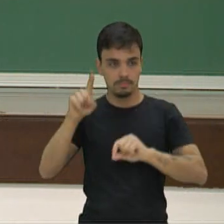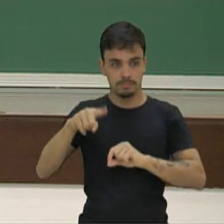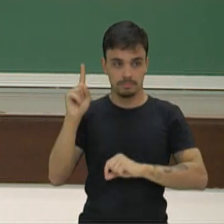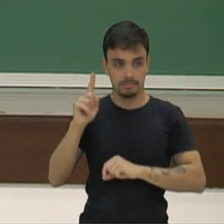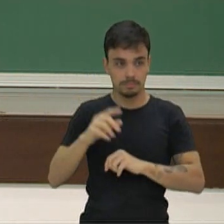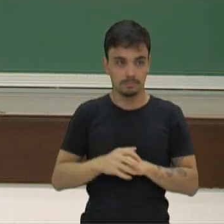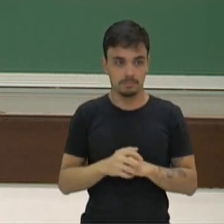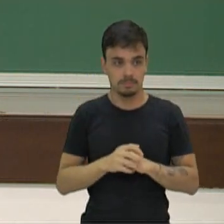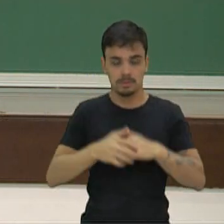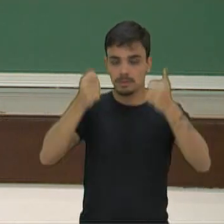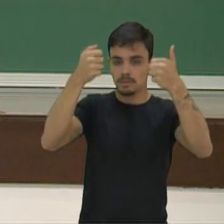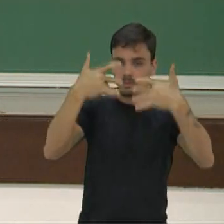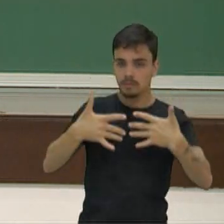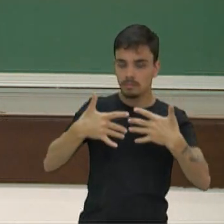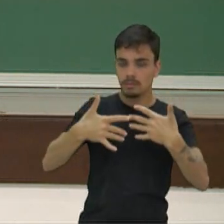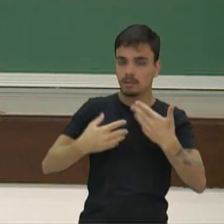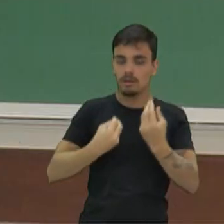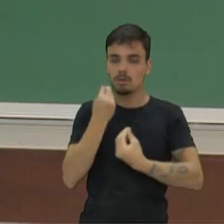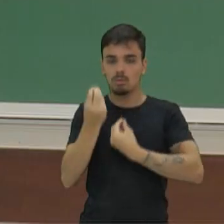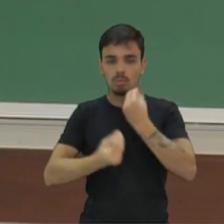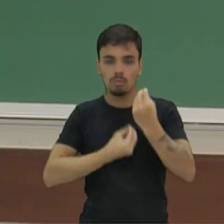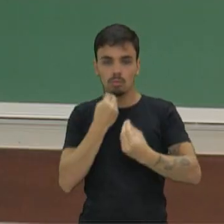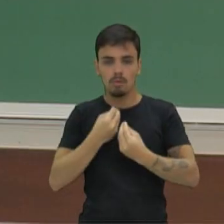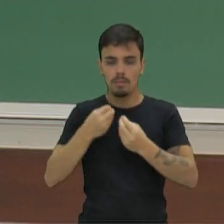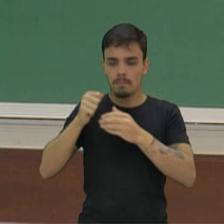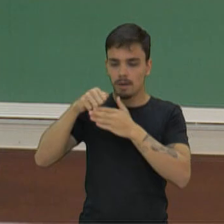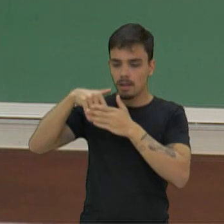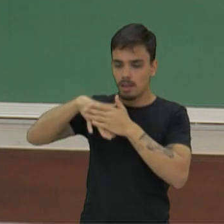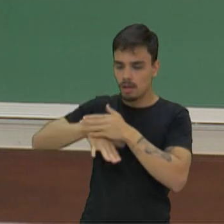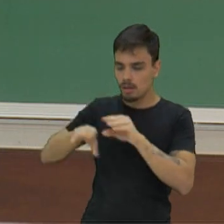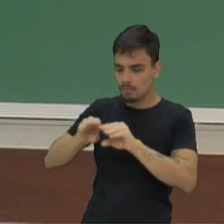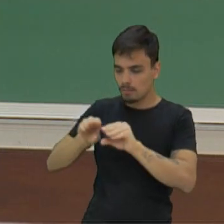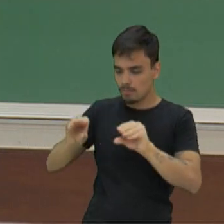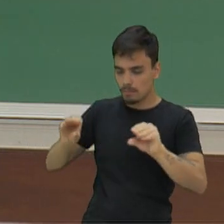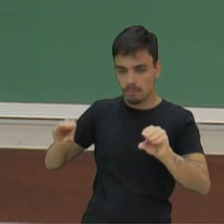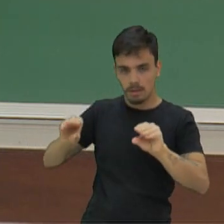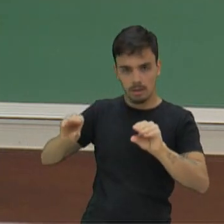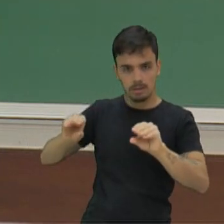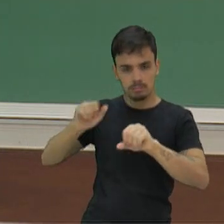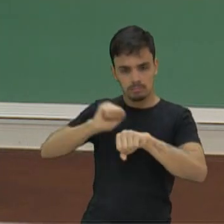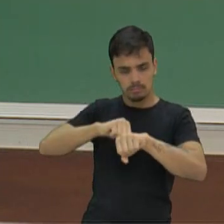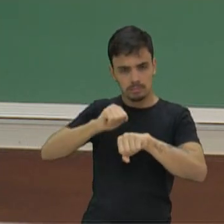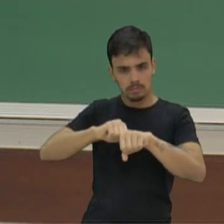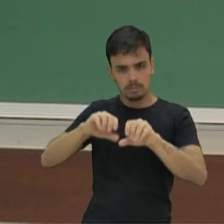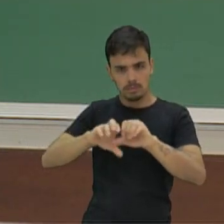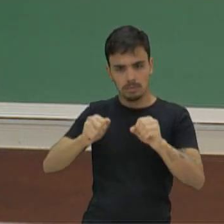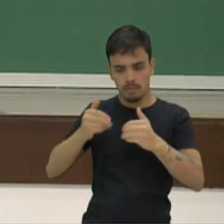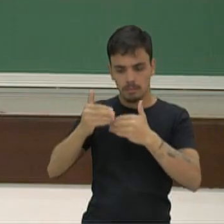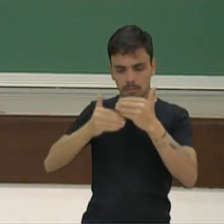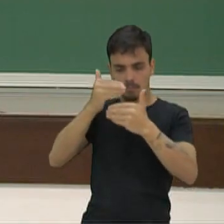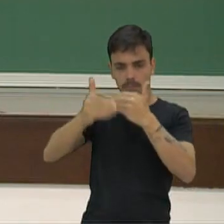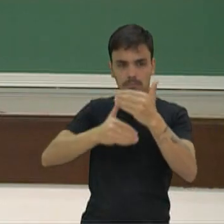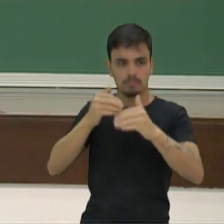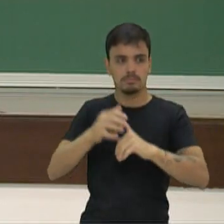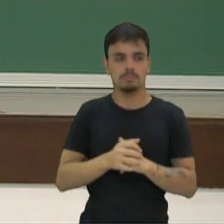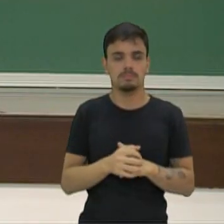só, explicar as formas de degradação dos solos mais recorrentes.